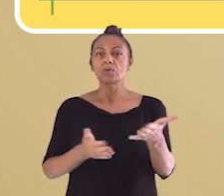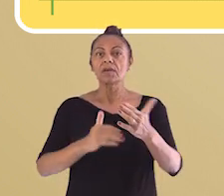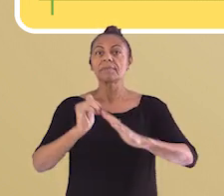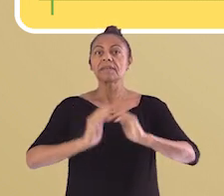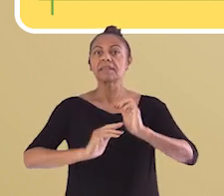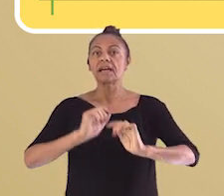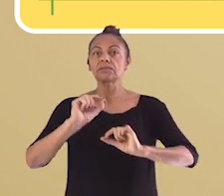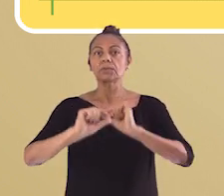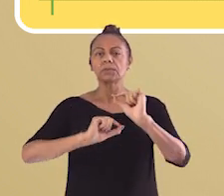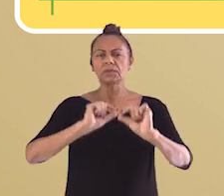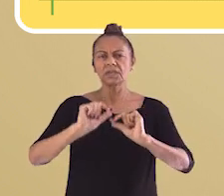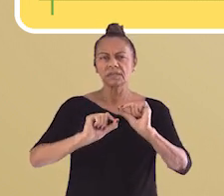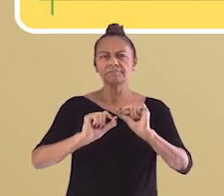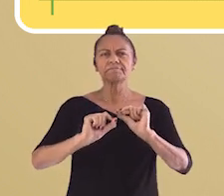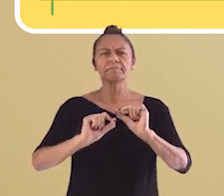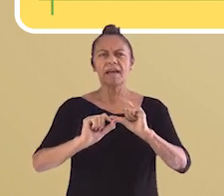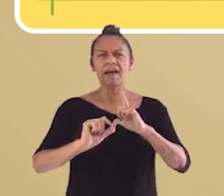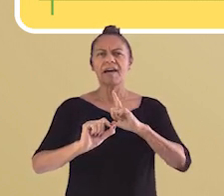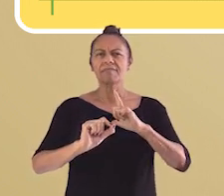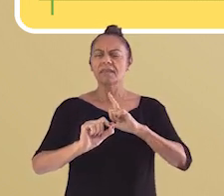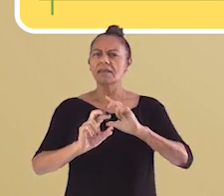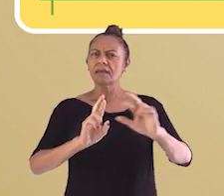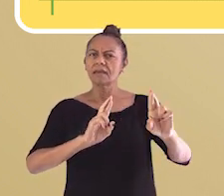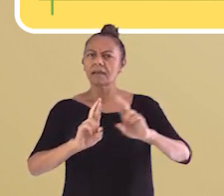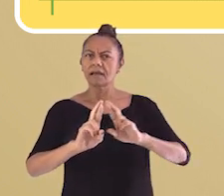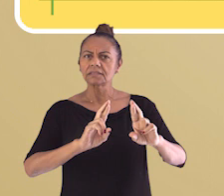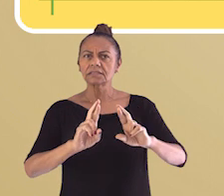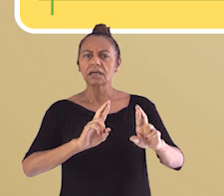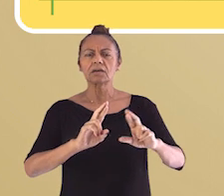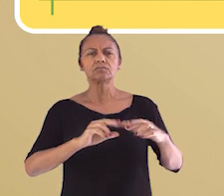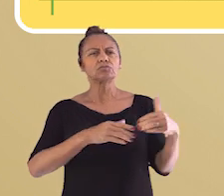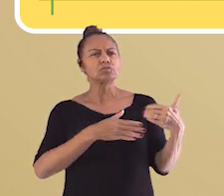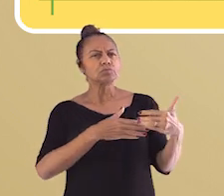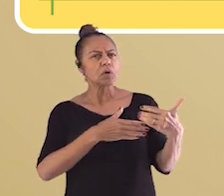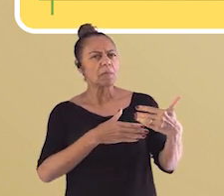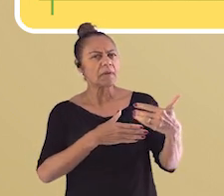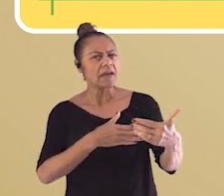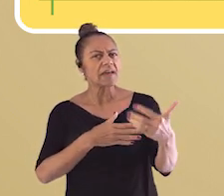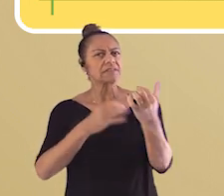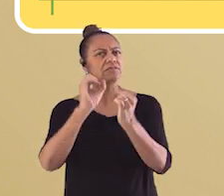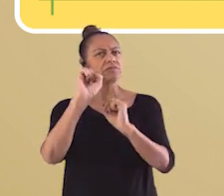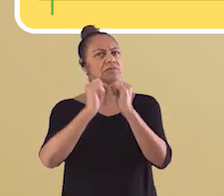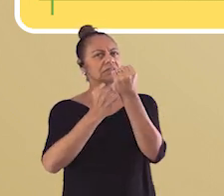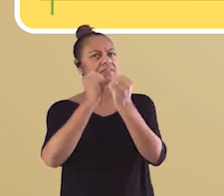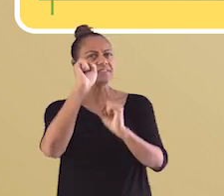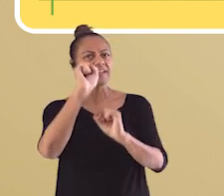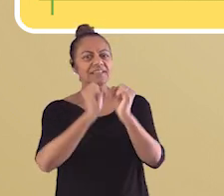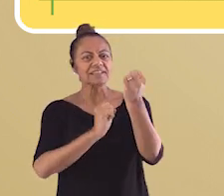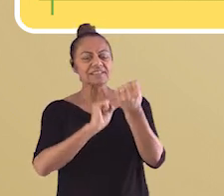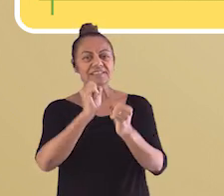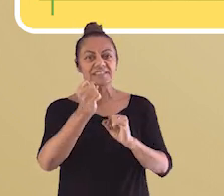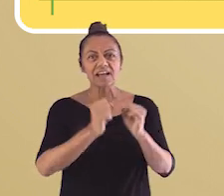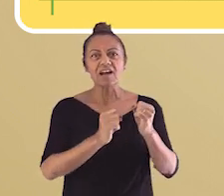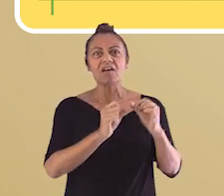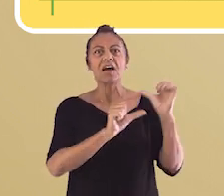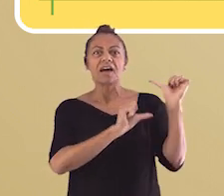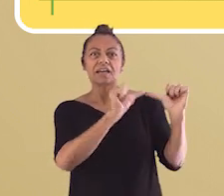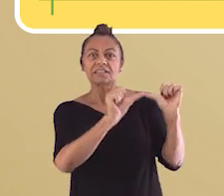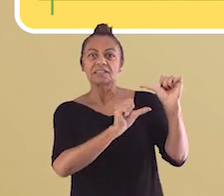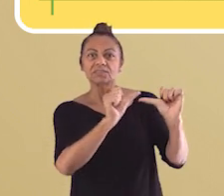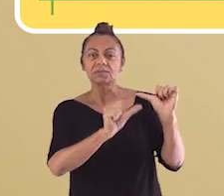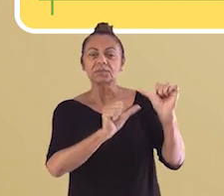de hoje é estabelecer relações entre os processos de industrialização e inovação tecnológica com as